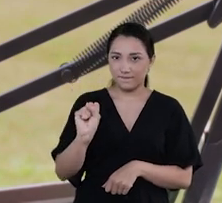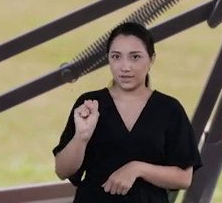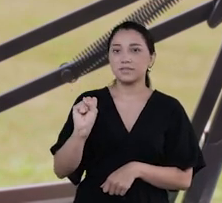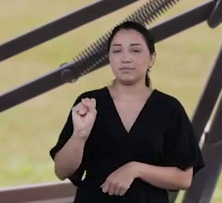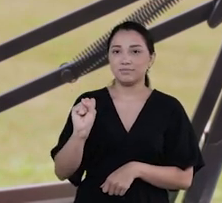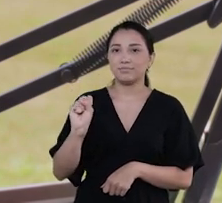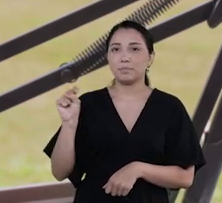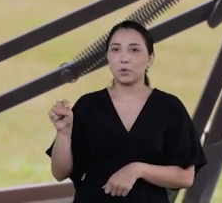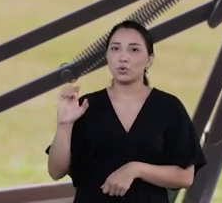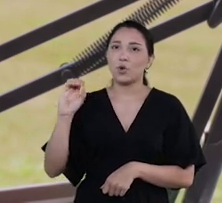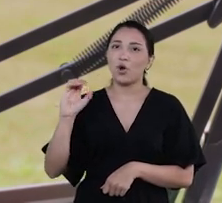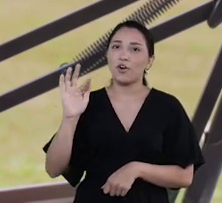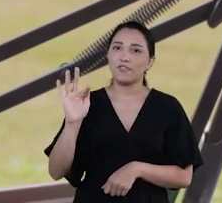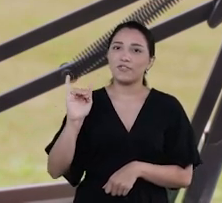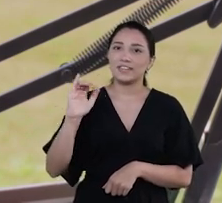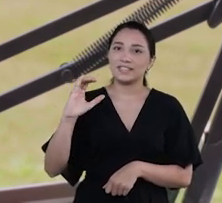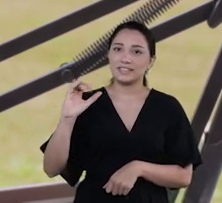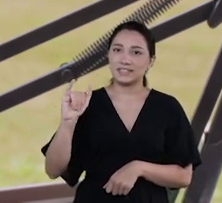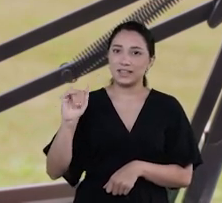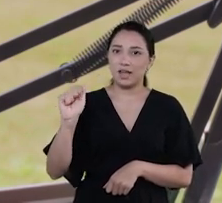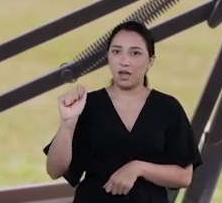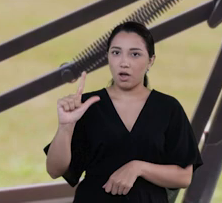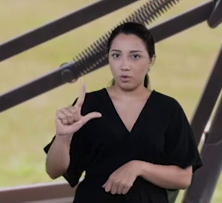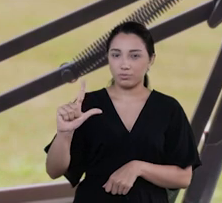o site oficial é o